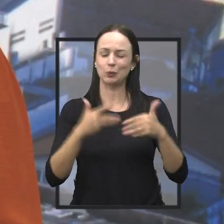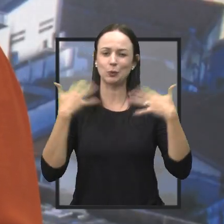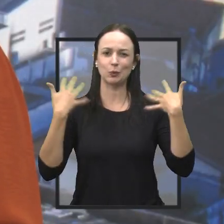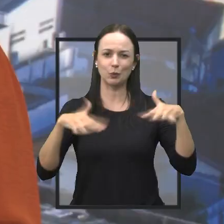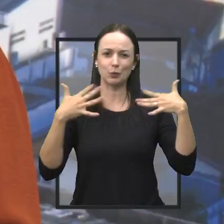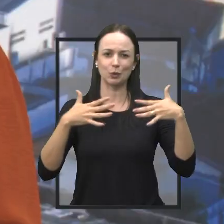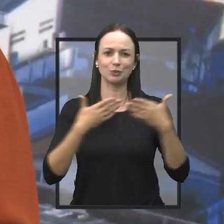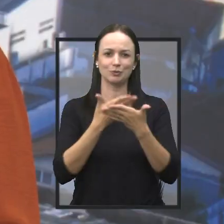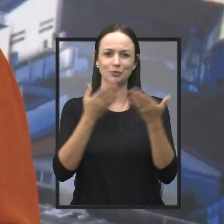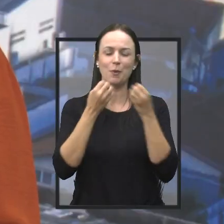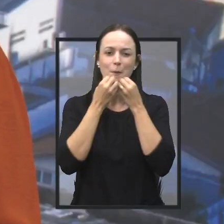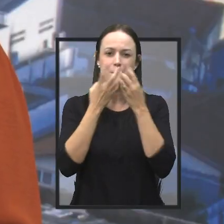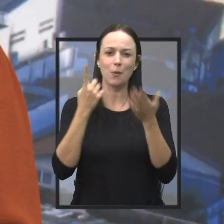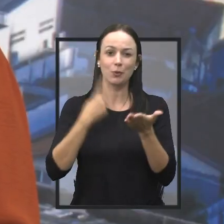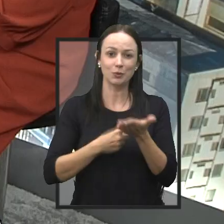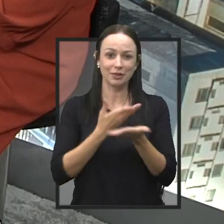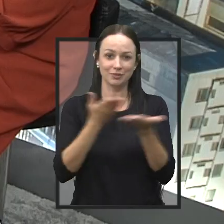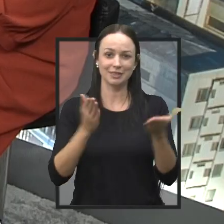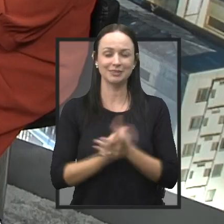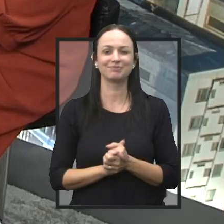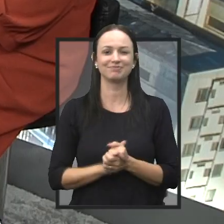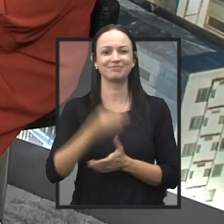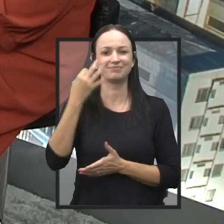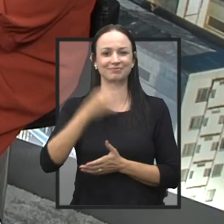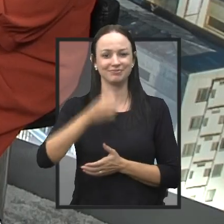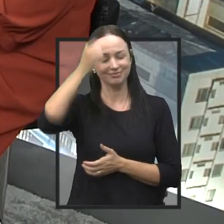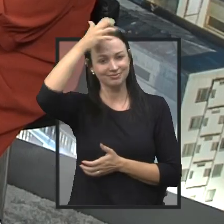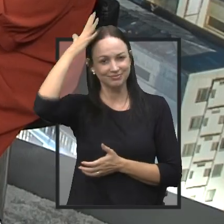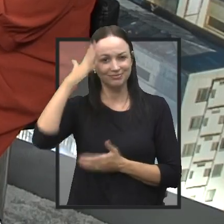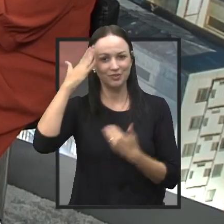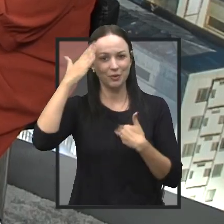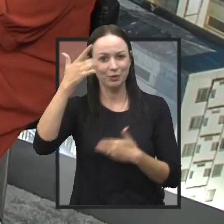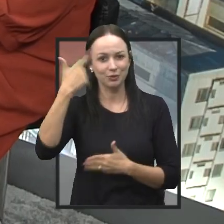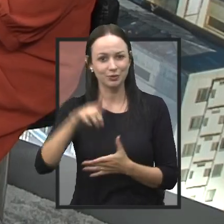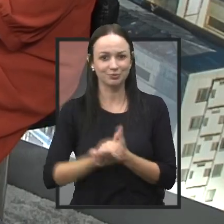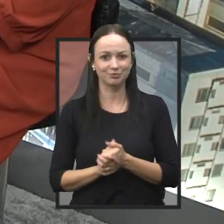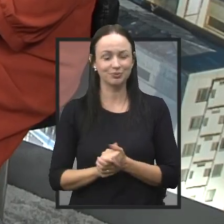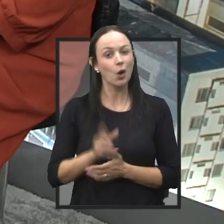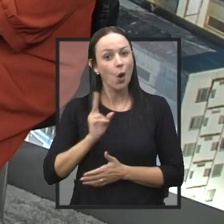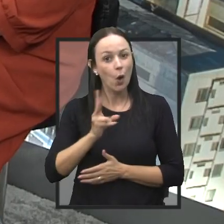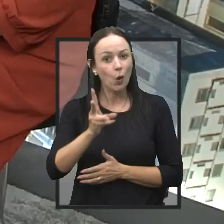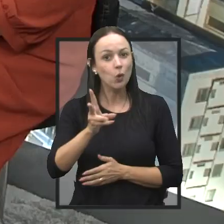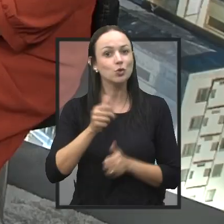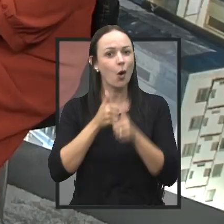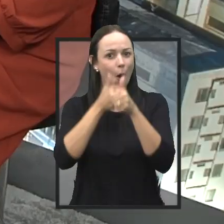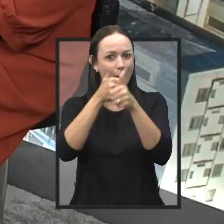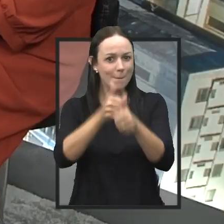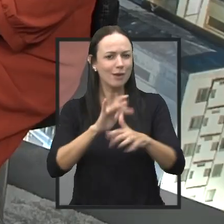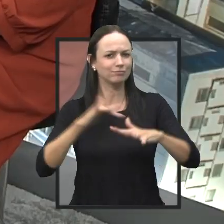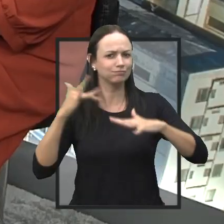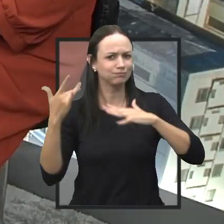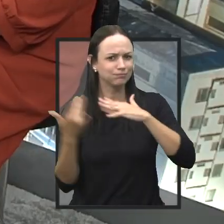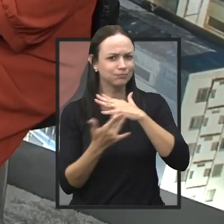de vocês, é sempre muito bom contar com vocês. Tá certo, Dani, obrigado mais uma vez. Continue nos acompanhando